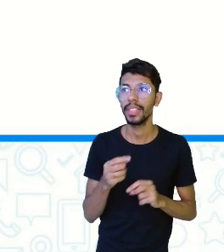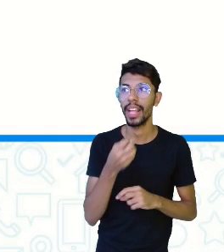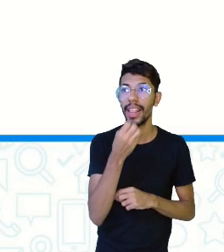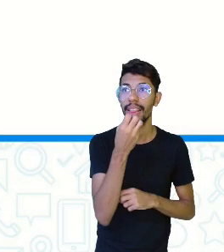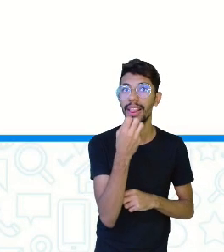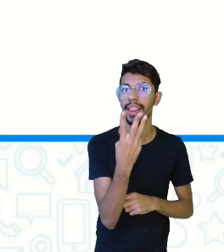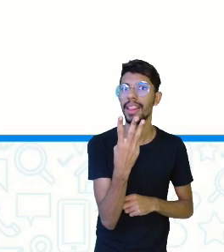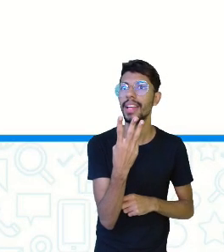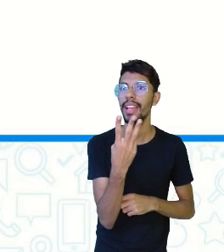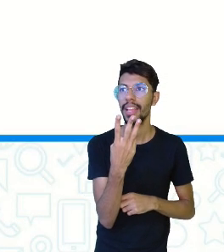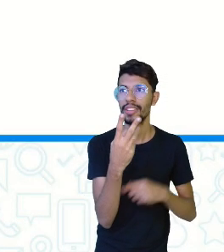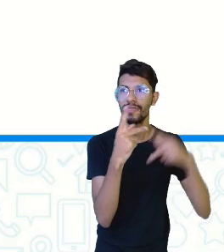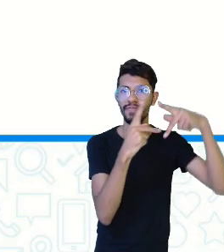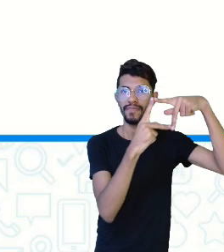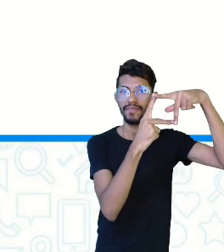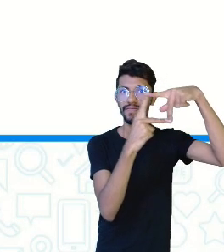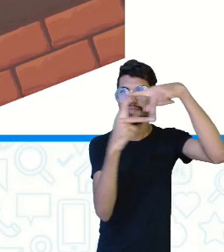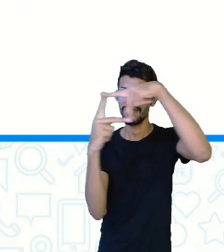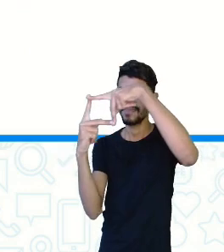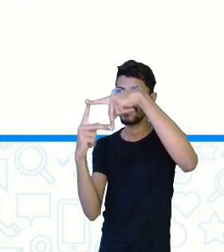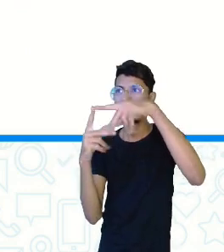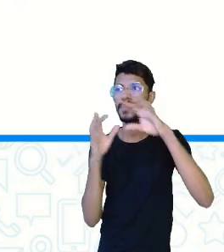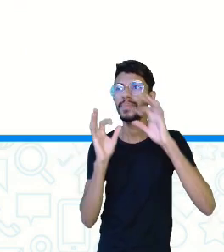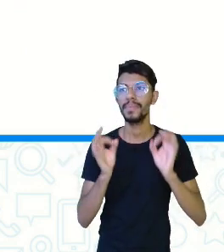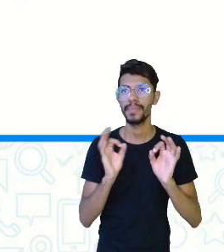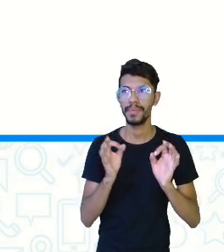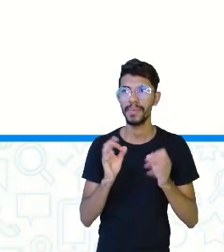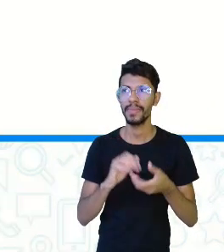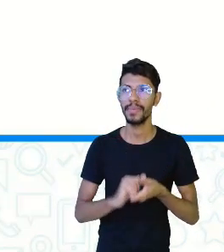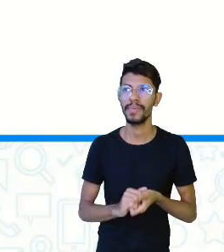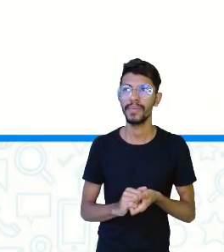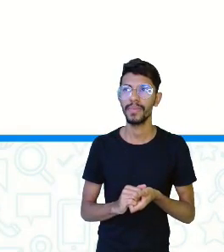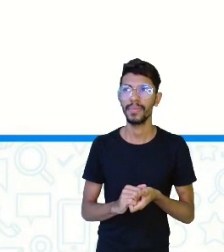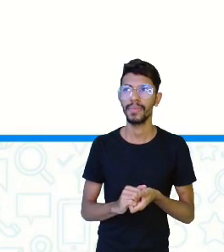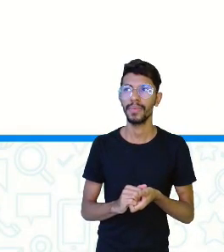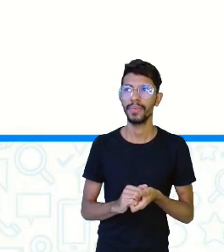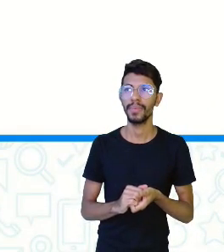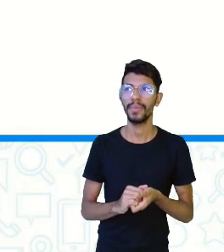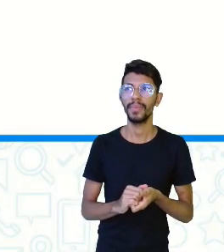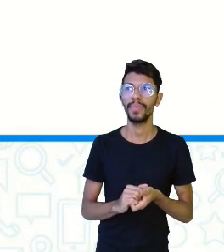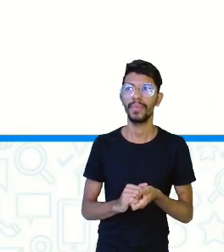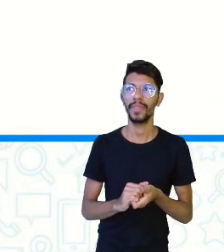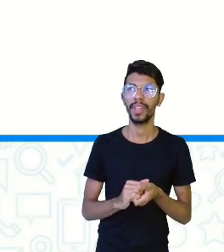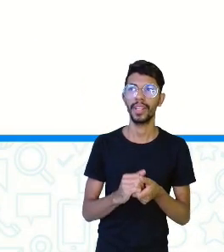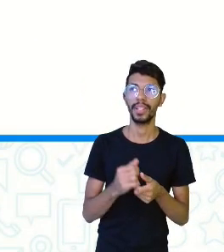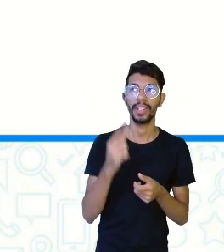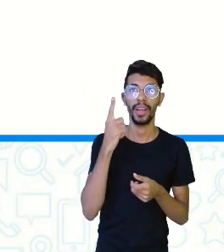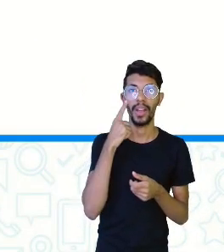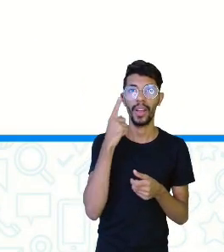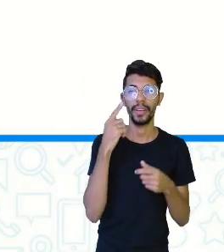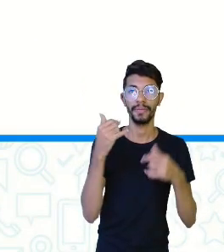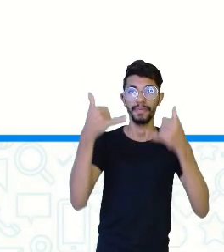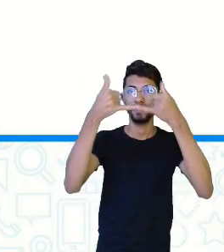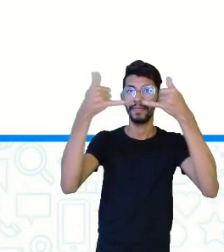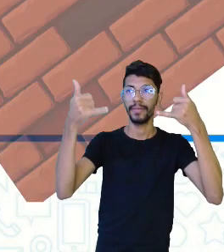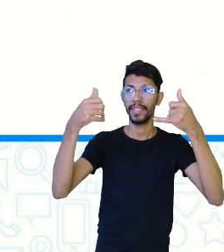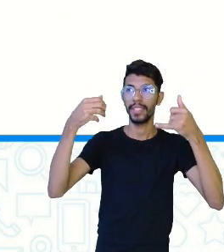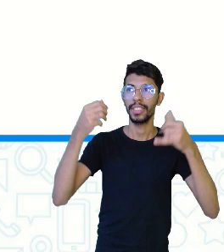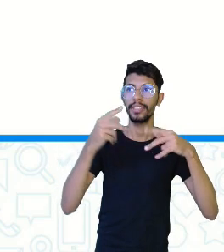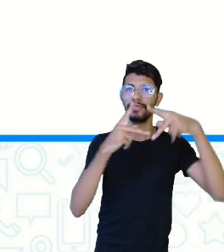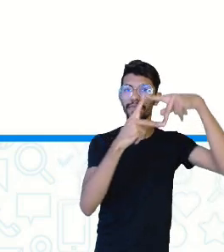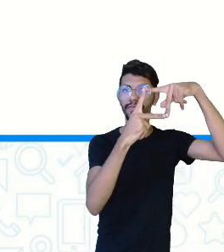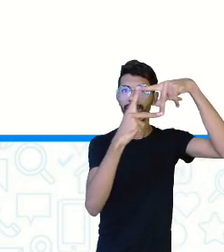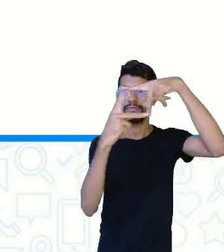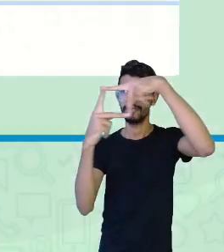3 cerâmicas na linha. Vamos ver, seguindo? Olha só, na linha 3, olha ali o